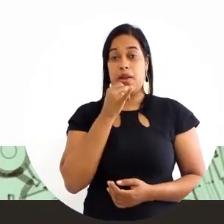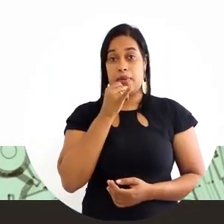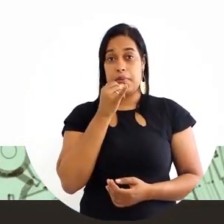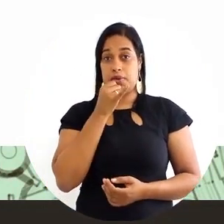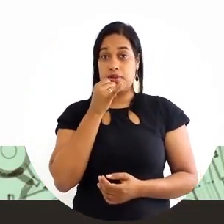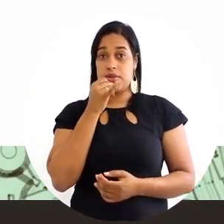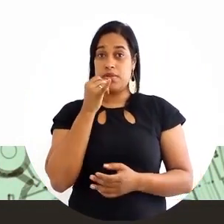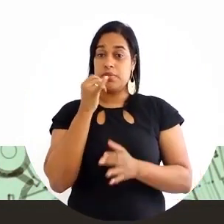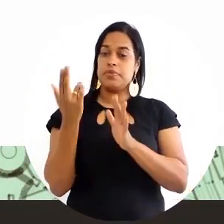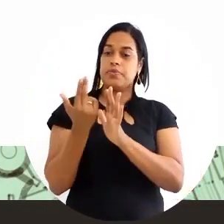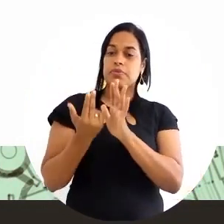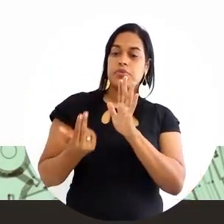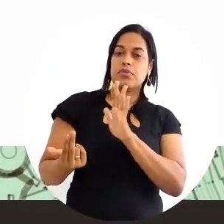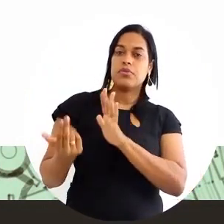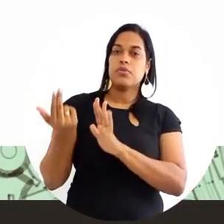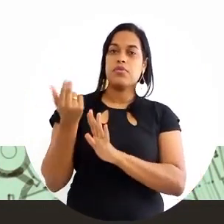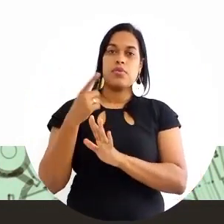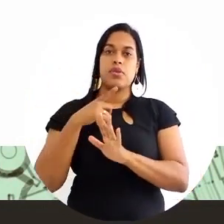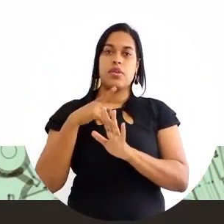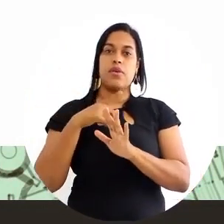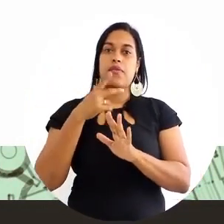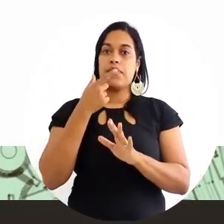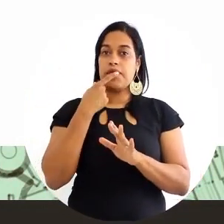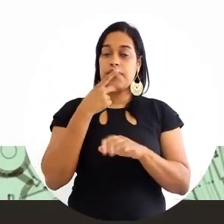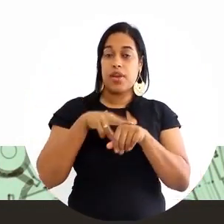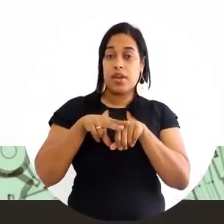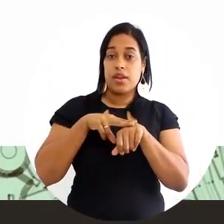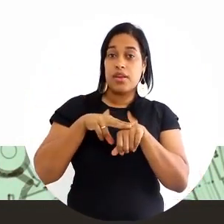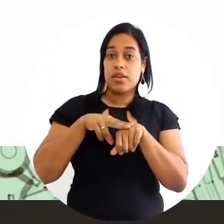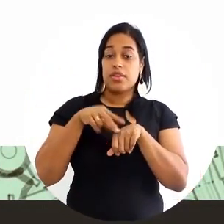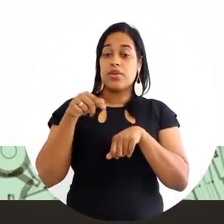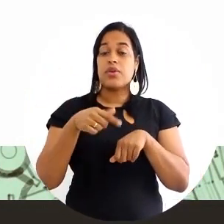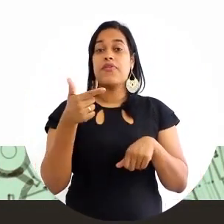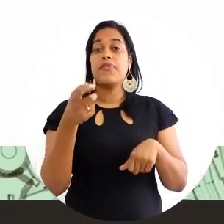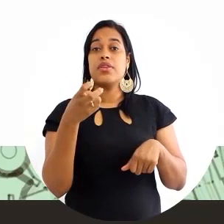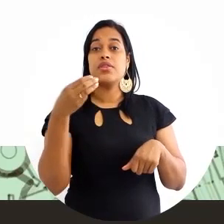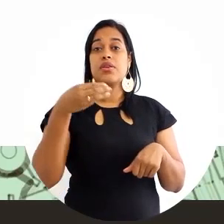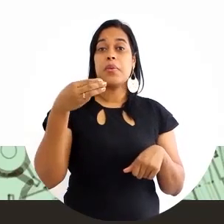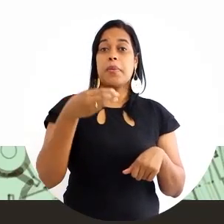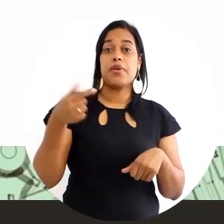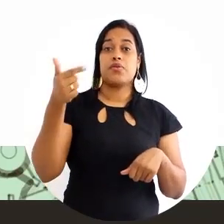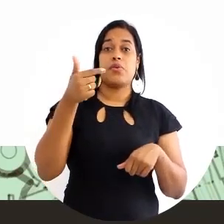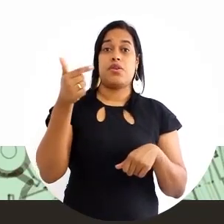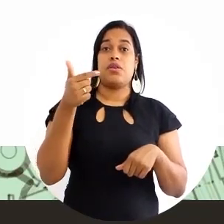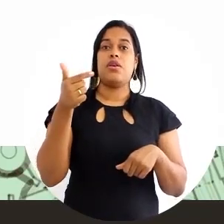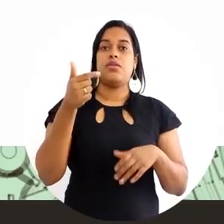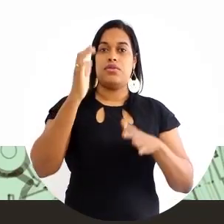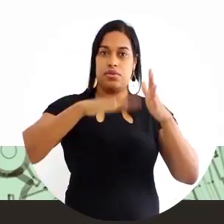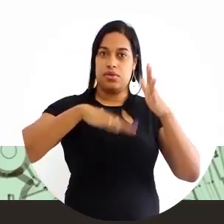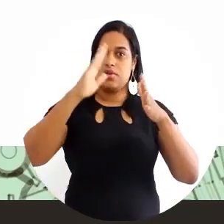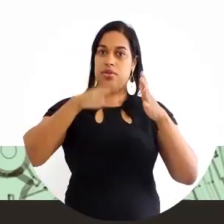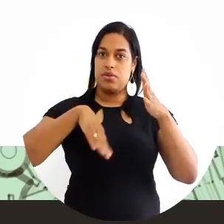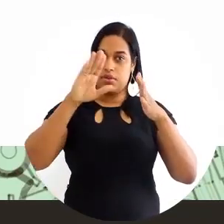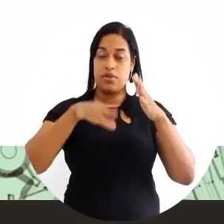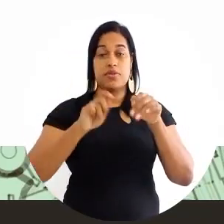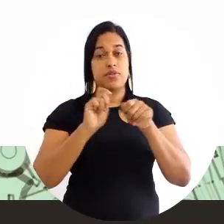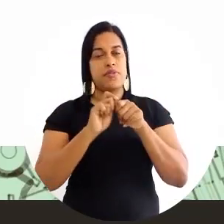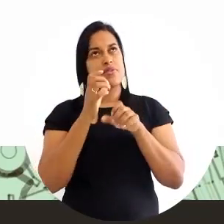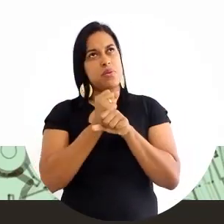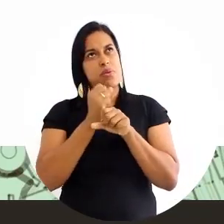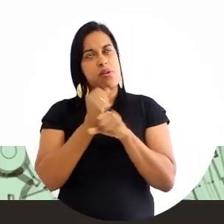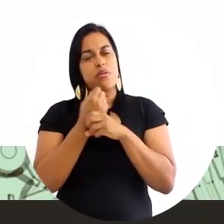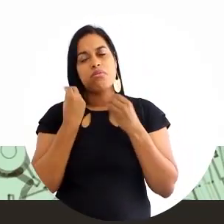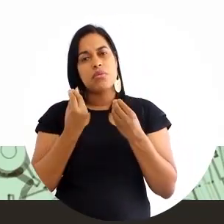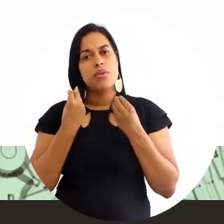Aqui, por exemplo, nessa imagem, temos circulado em verde que essa lata rende 25 metros quadrados por demão. Então, você vai